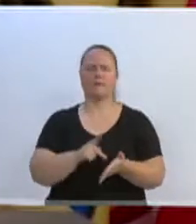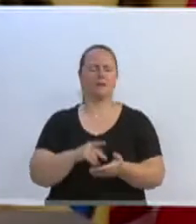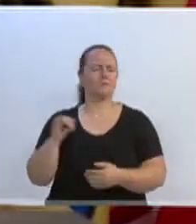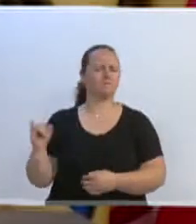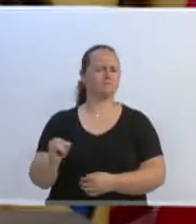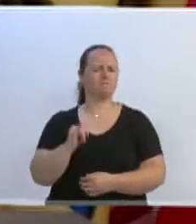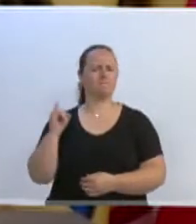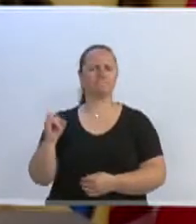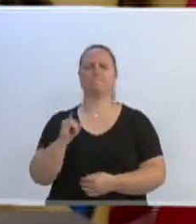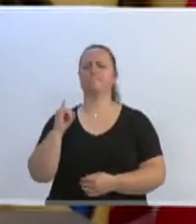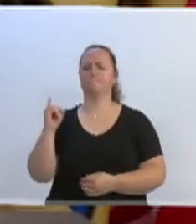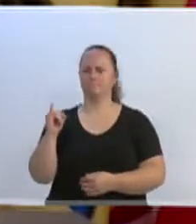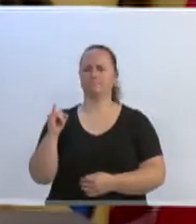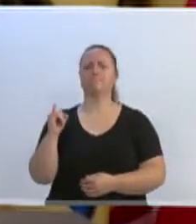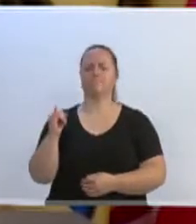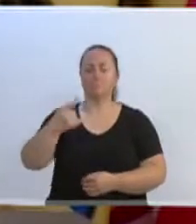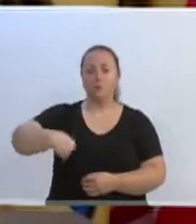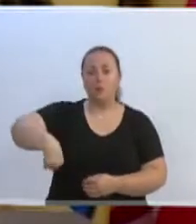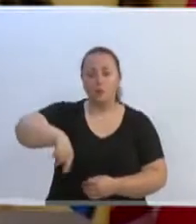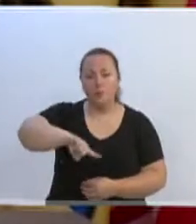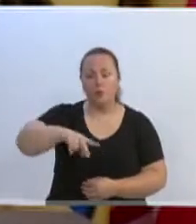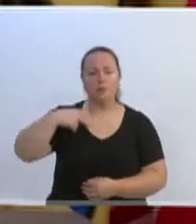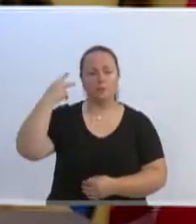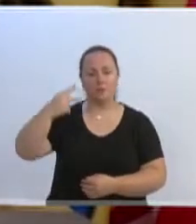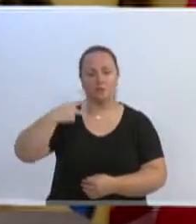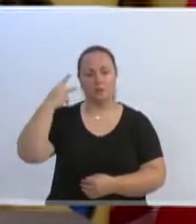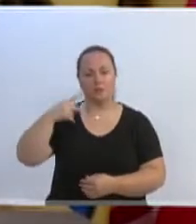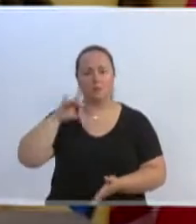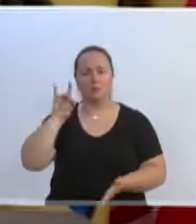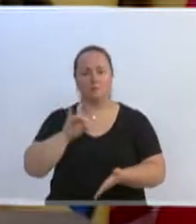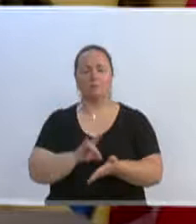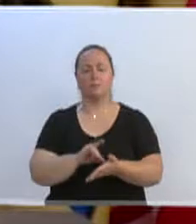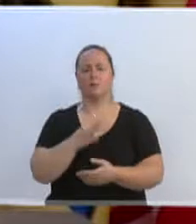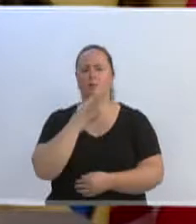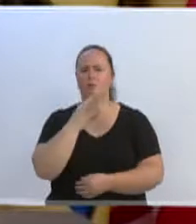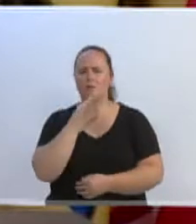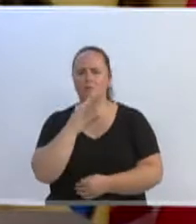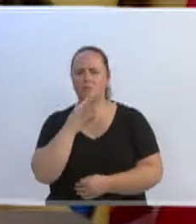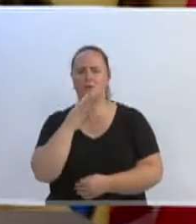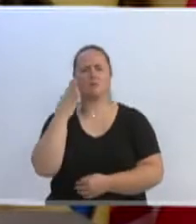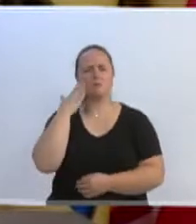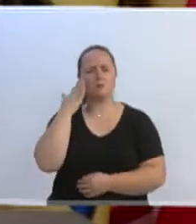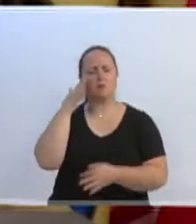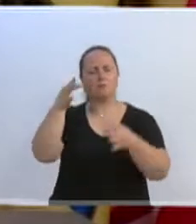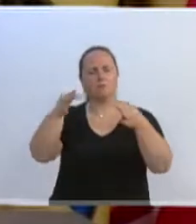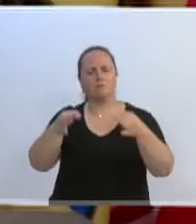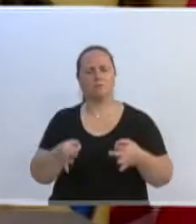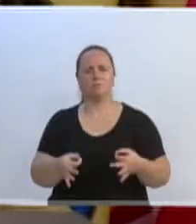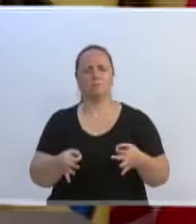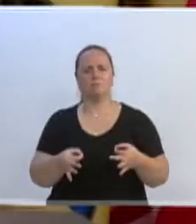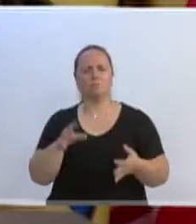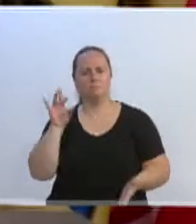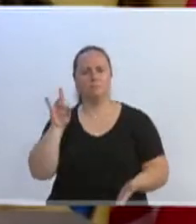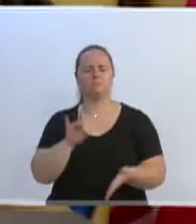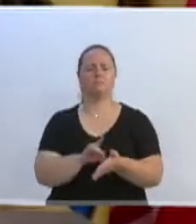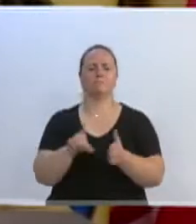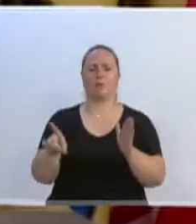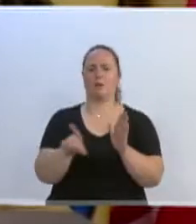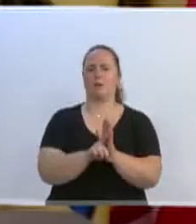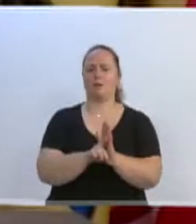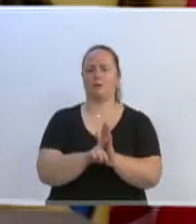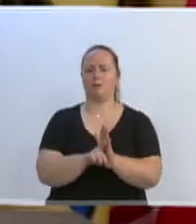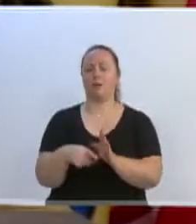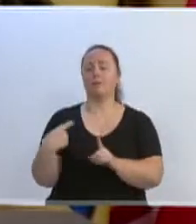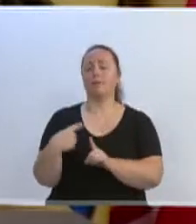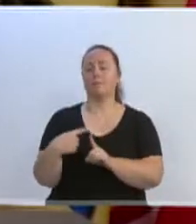que nós todos os vereadores tenhamos o conhecimento e consigamos fazer essa consolidação de leis já